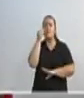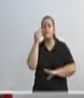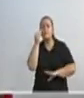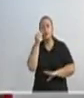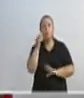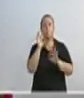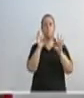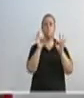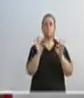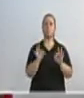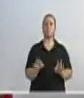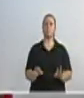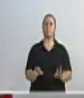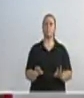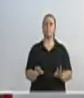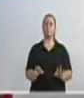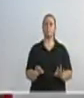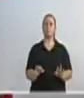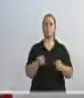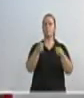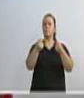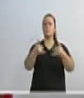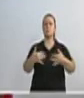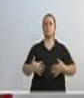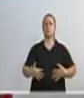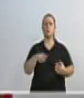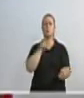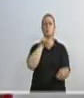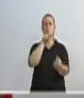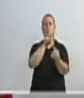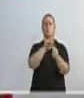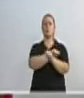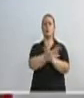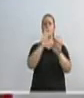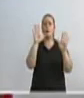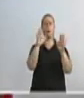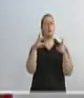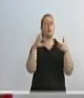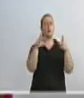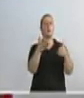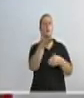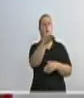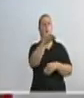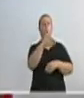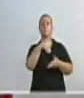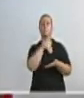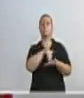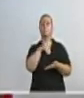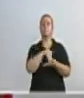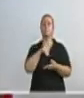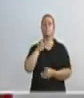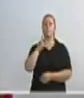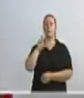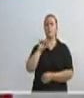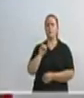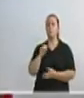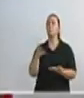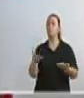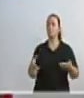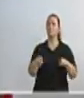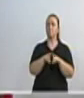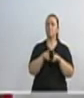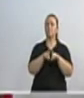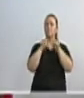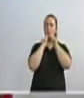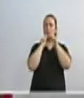seja definido numa fala também tão objetiva, tão clara, como foi do secretário Ivo Bachmann e do seu